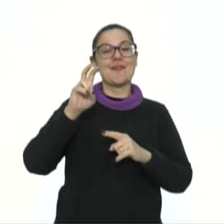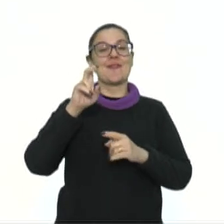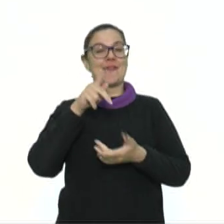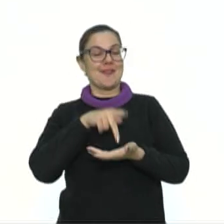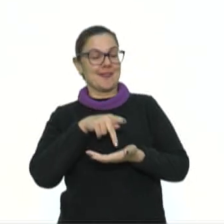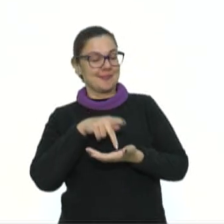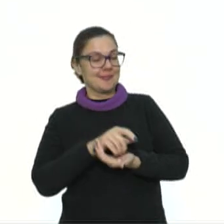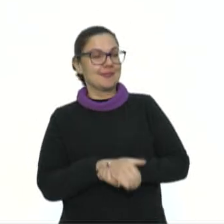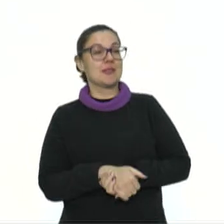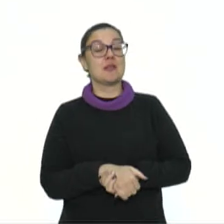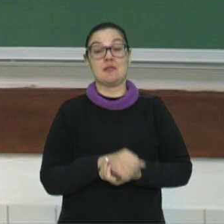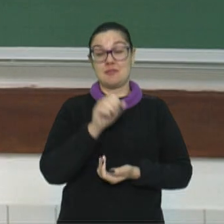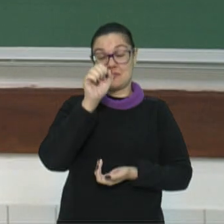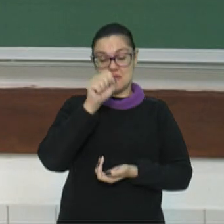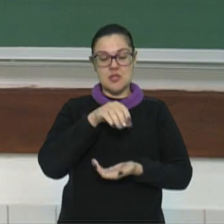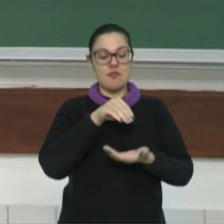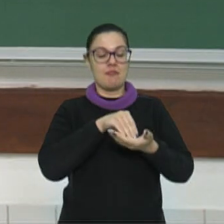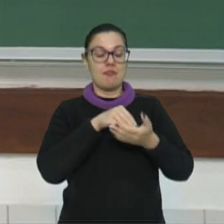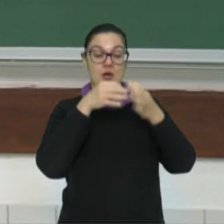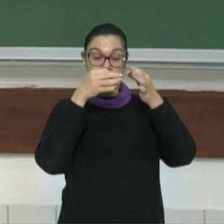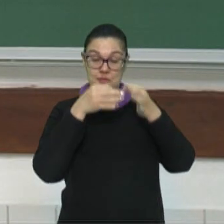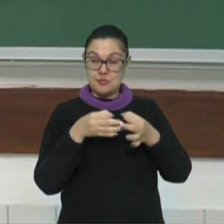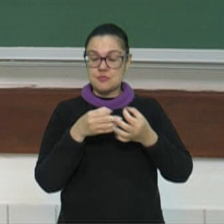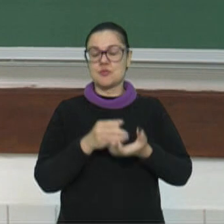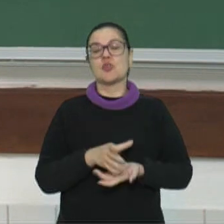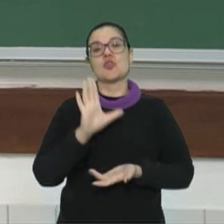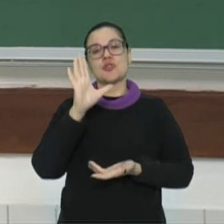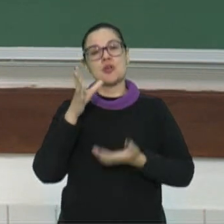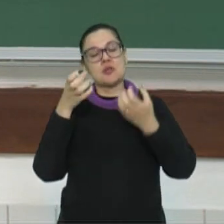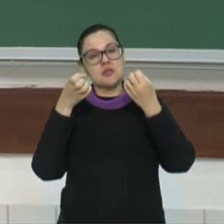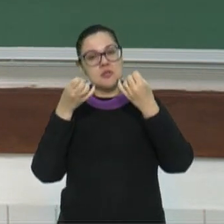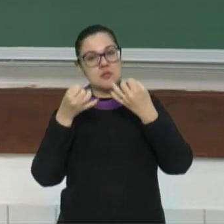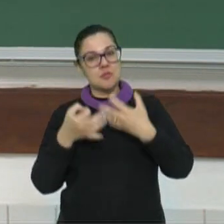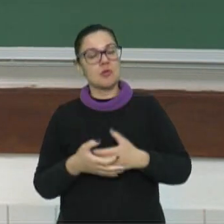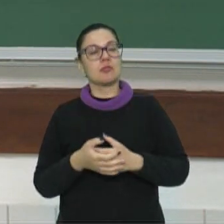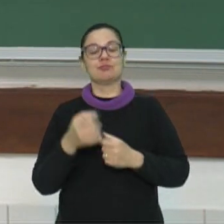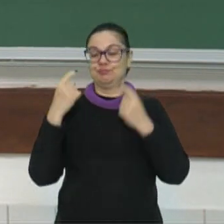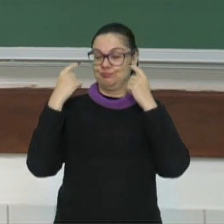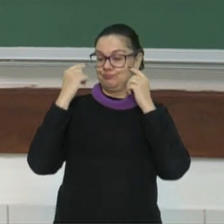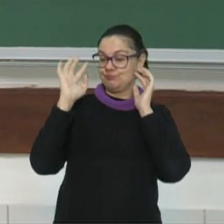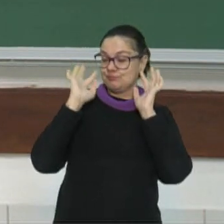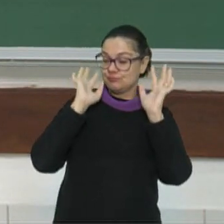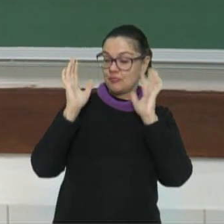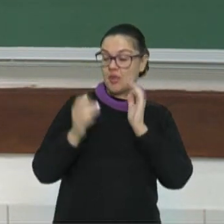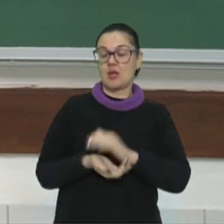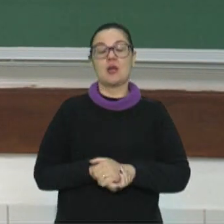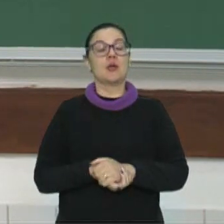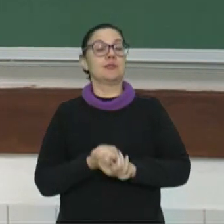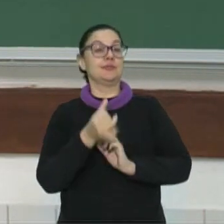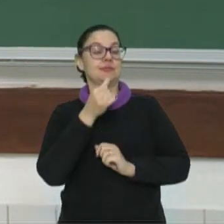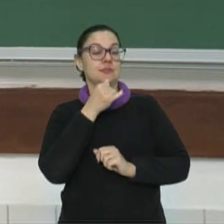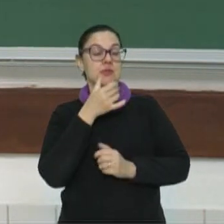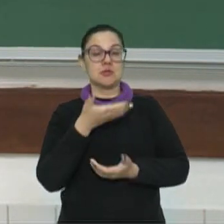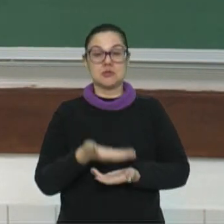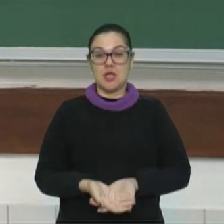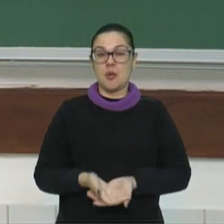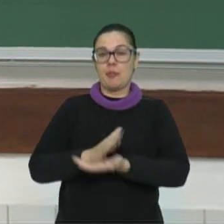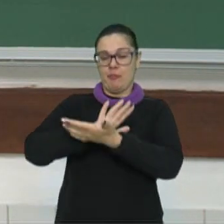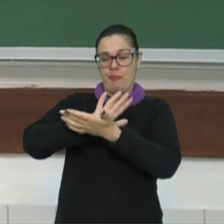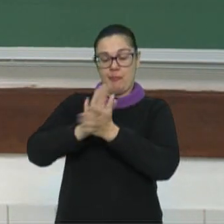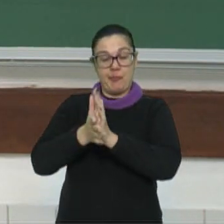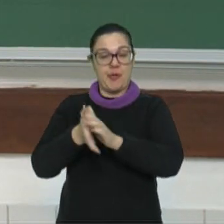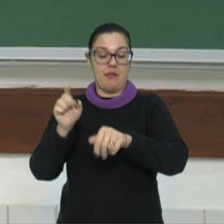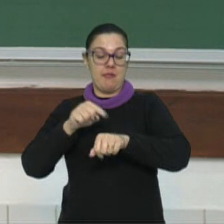verdadeiro. Sim, situações de injustiça. A gente já falou de algumas, né? A gente poderia pensar questões, por exemplo, como o